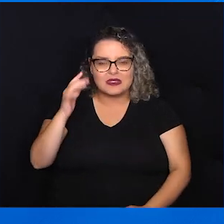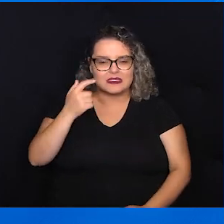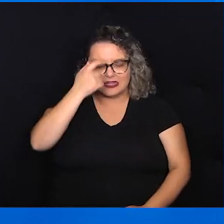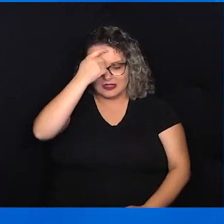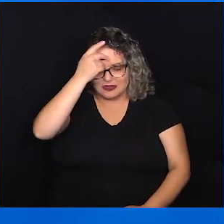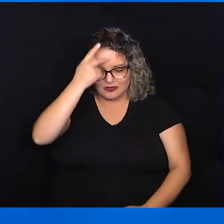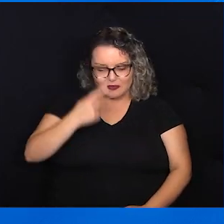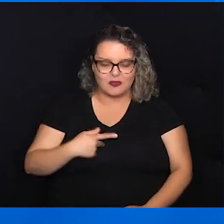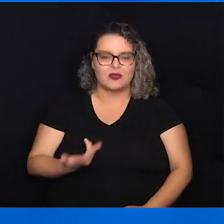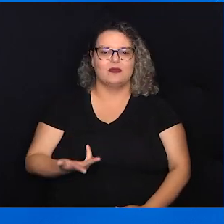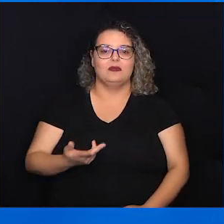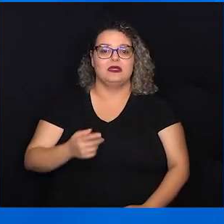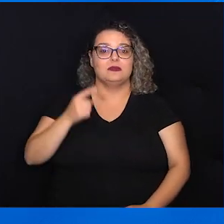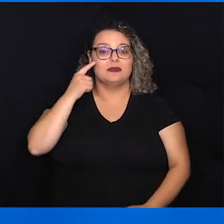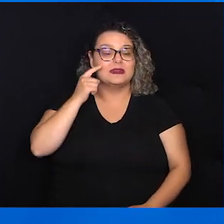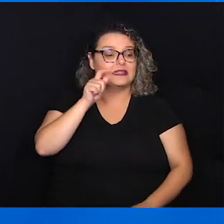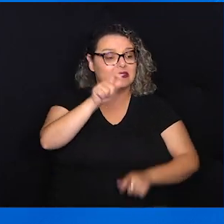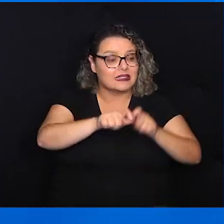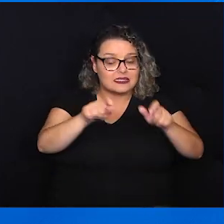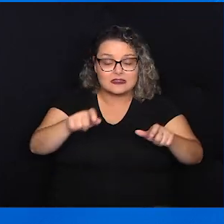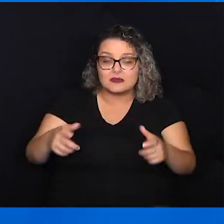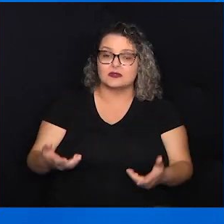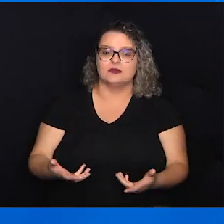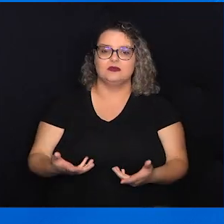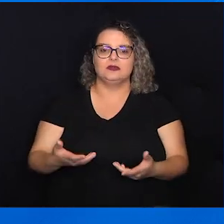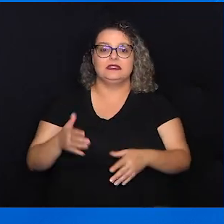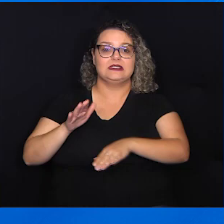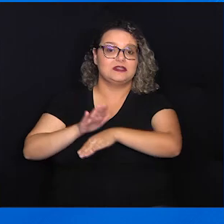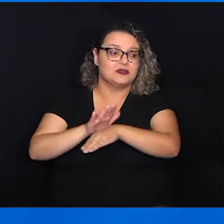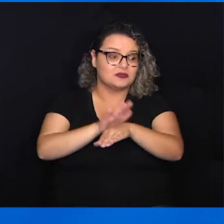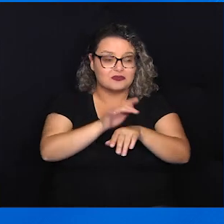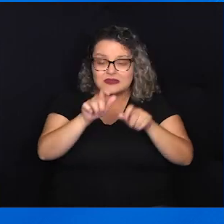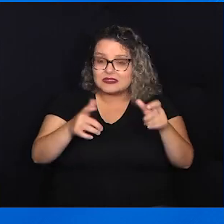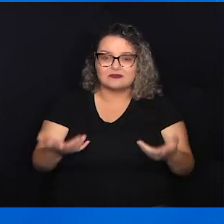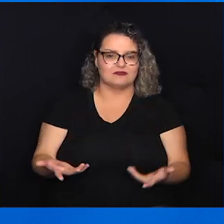pensar nele para pensar nas outras pessoas.